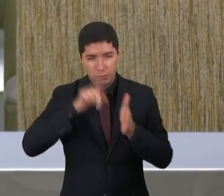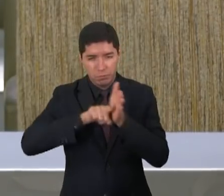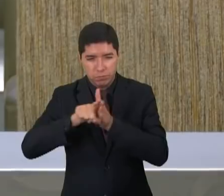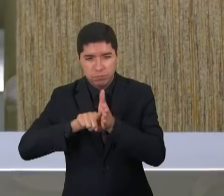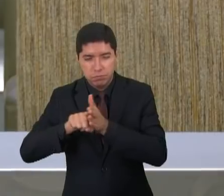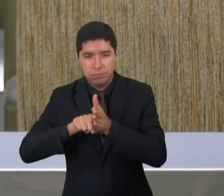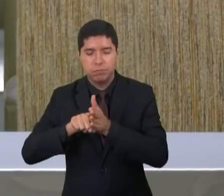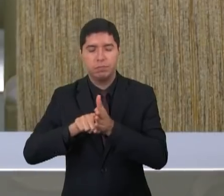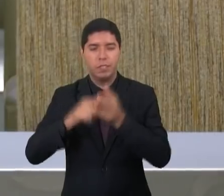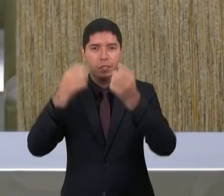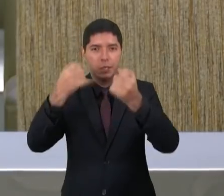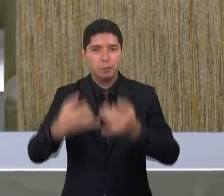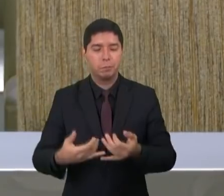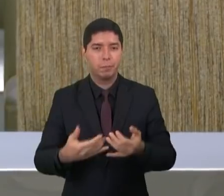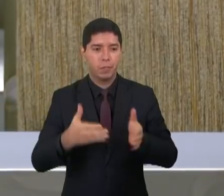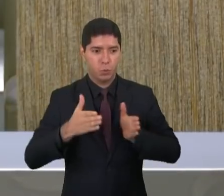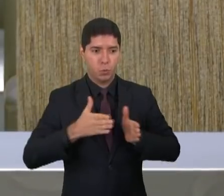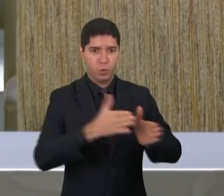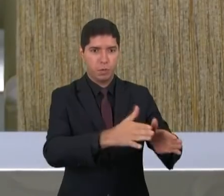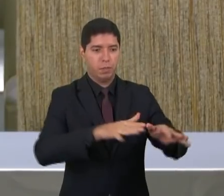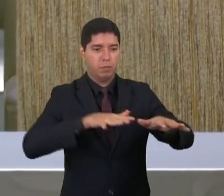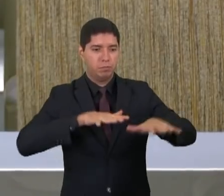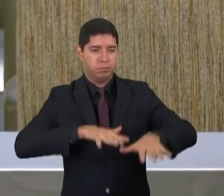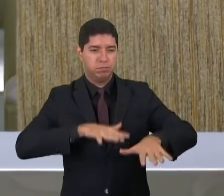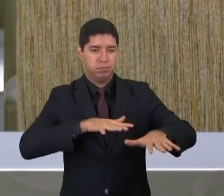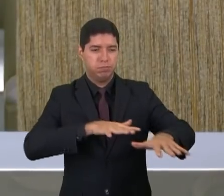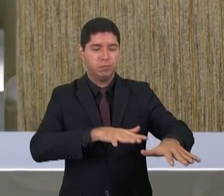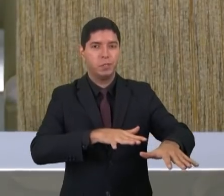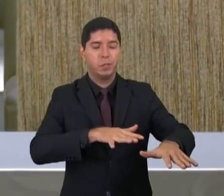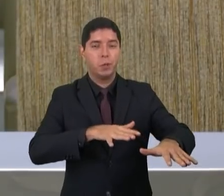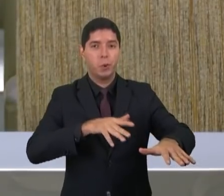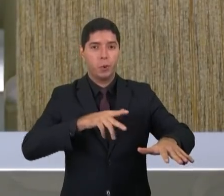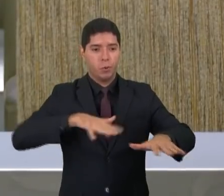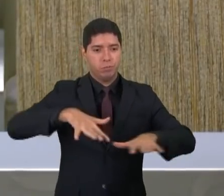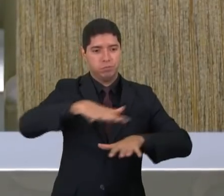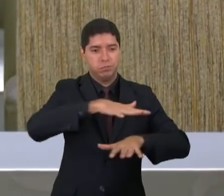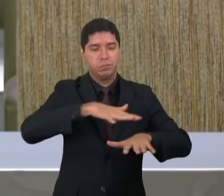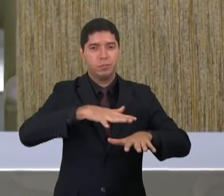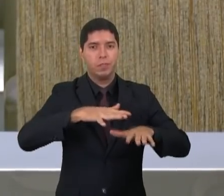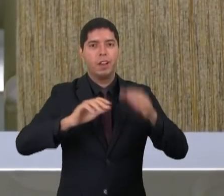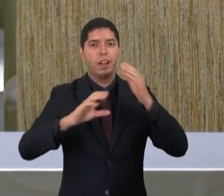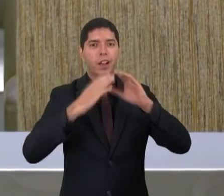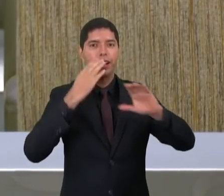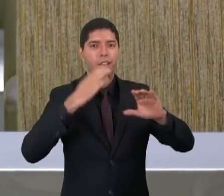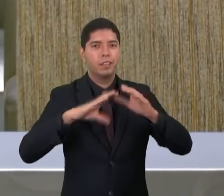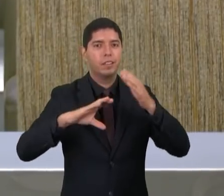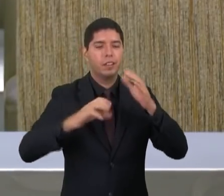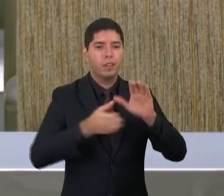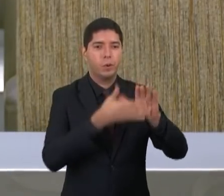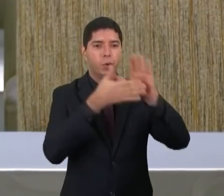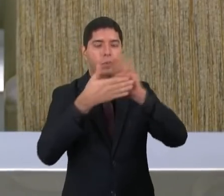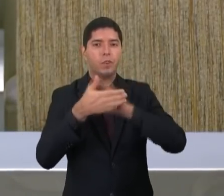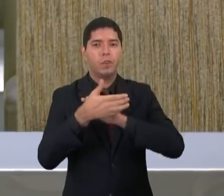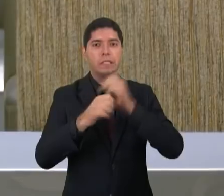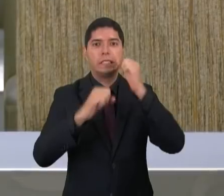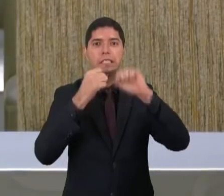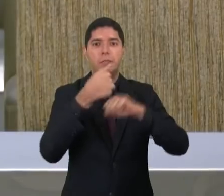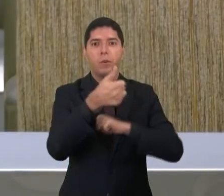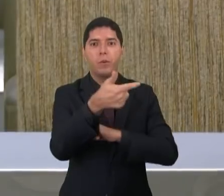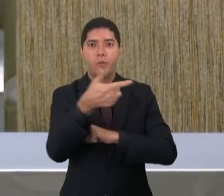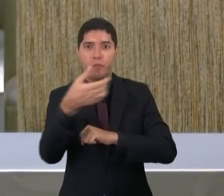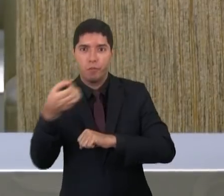esse trajeto eles iam entoando o Salmo de número 120 até o Salmo de